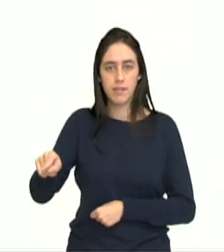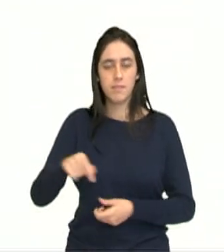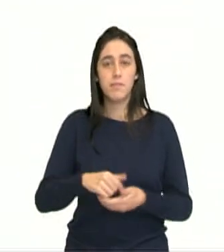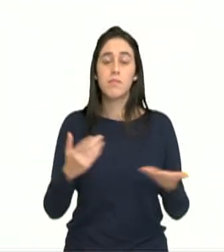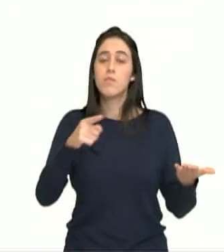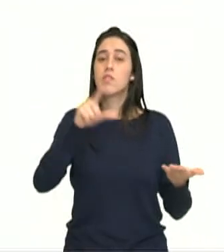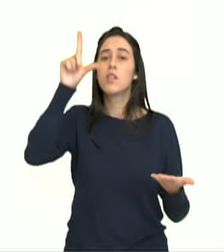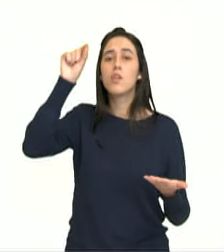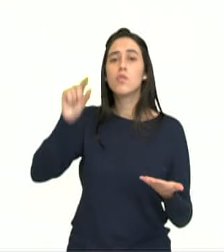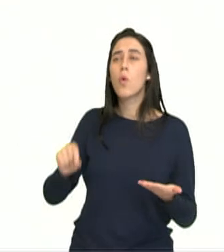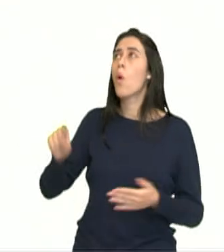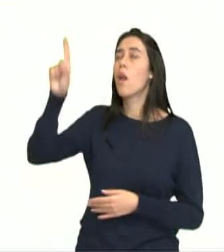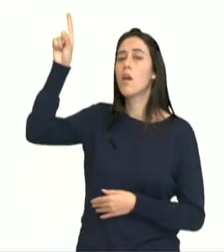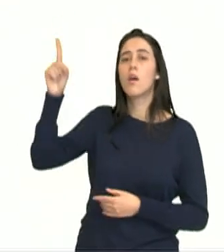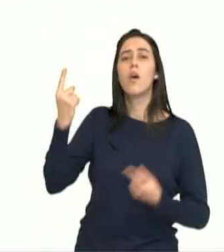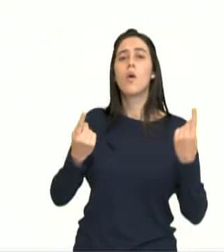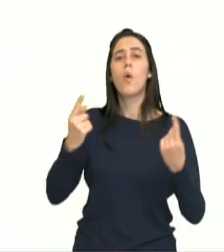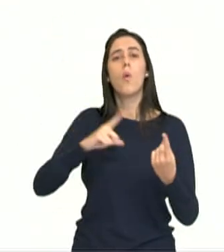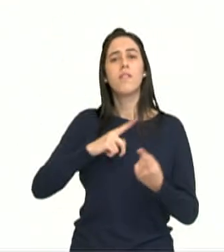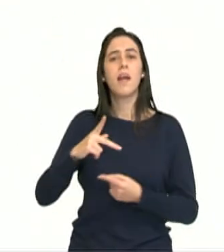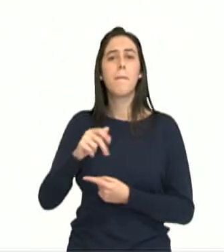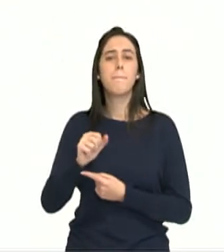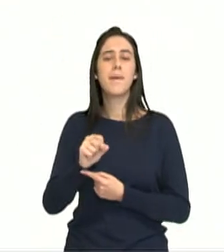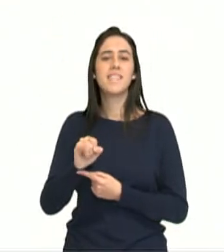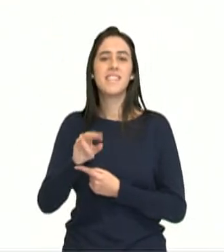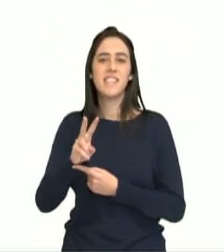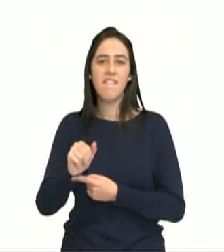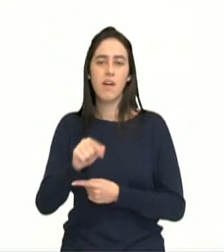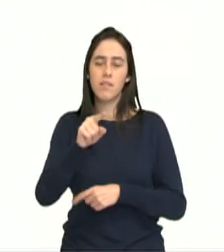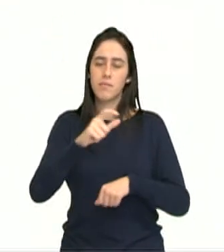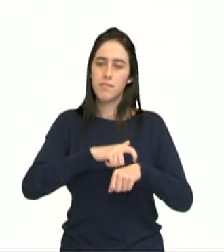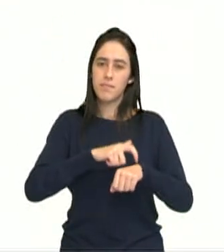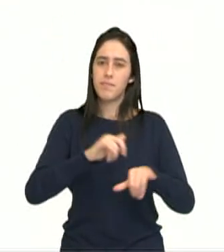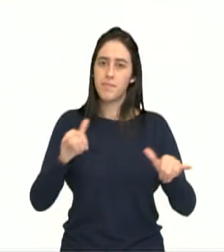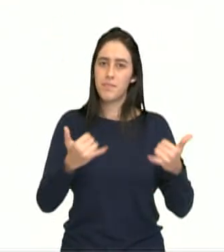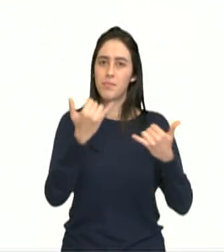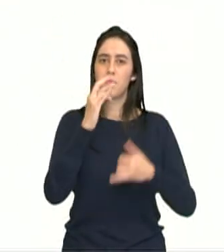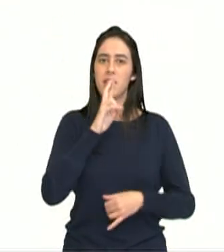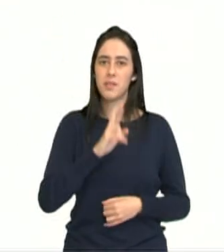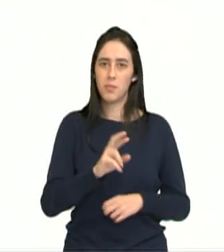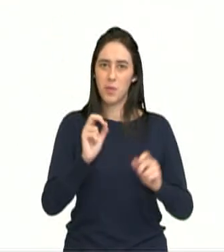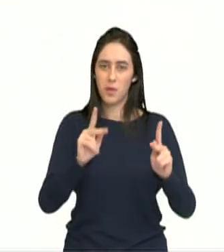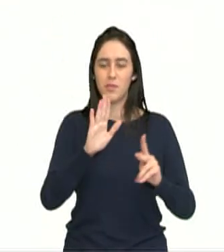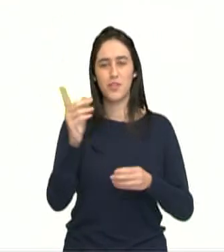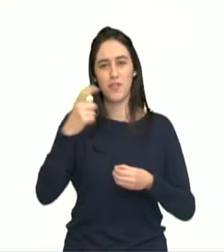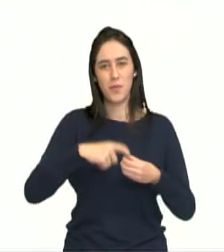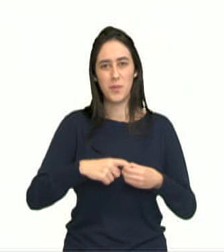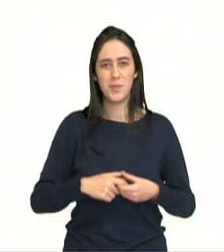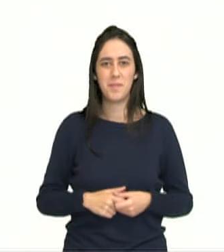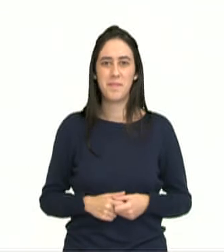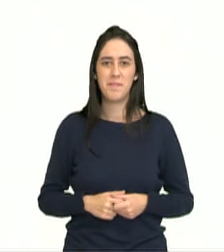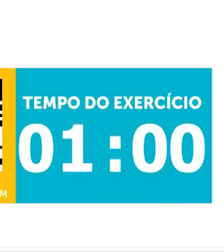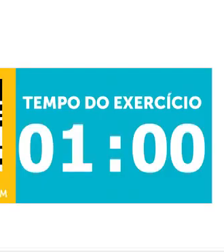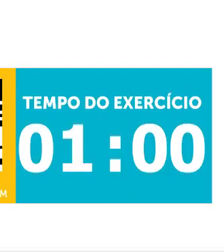selecionar quais entre essas são na voz passiva. Vou dar um tempinho para que vocês possam resolver essa atividade e já já a gente volta.